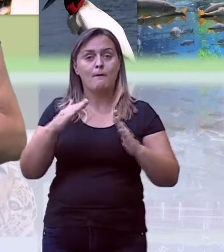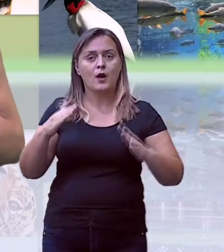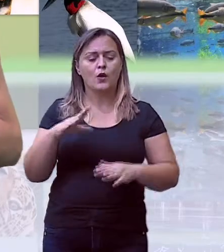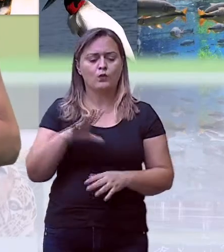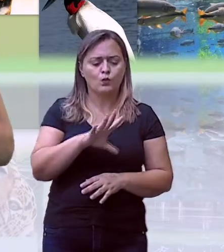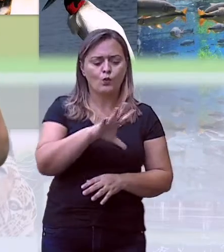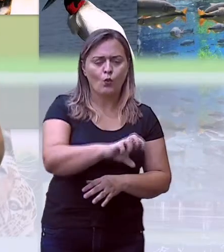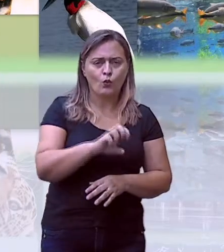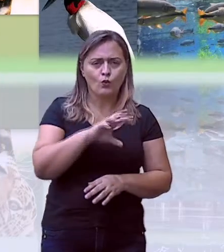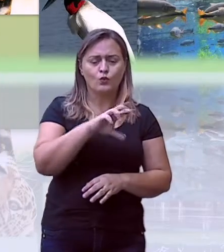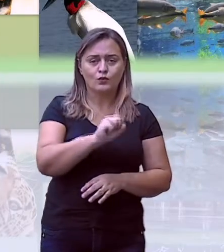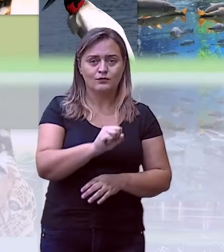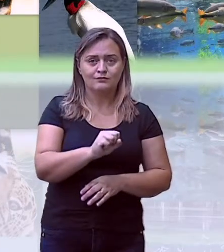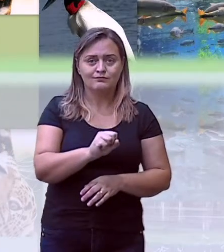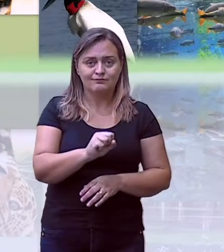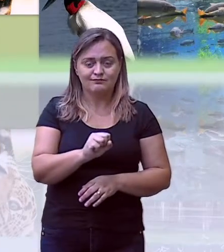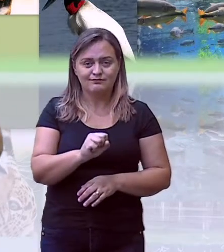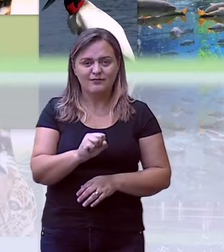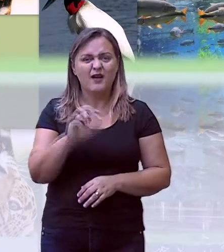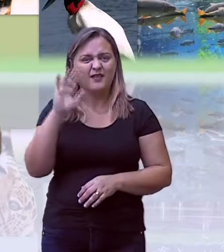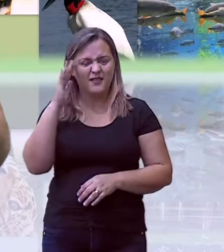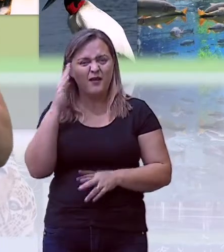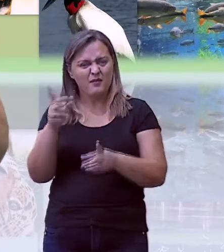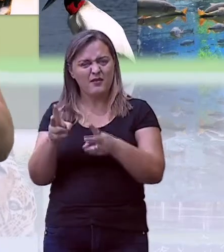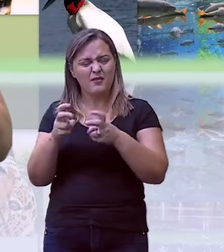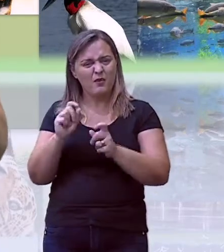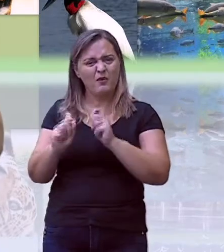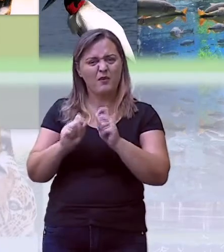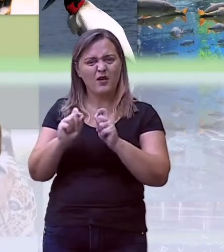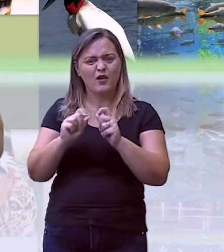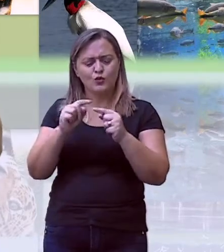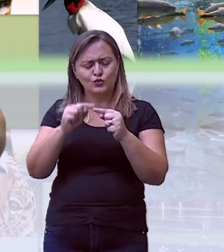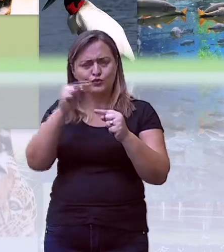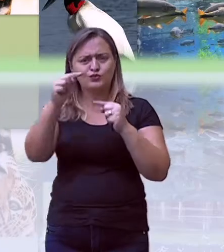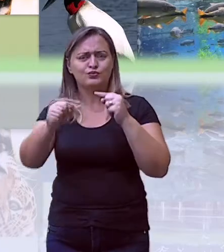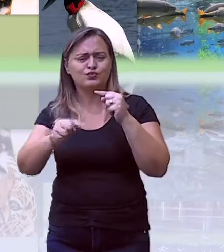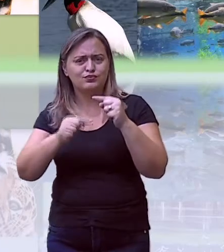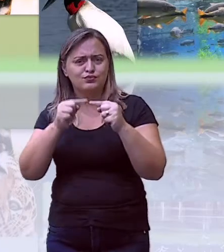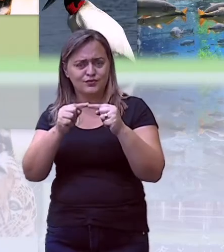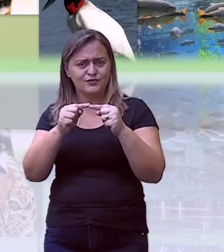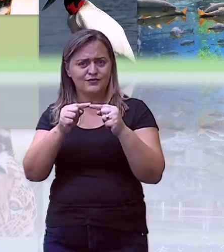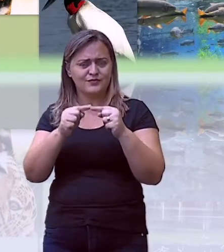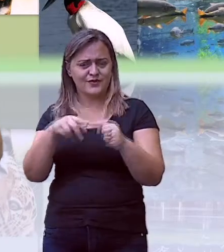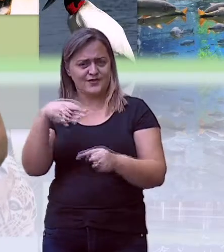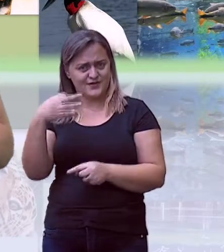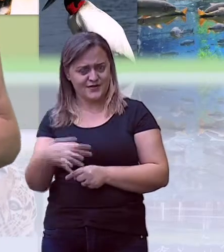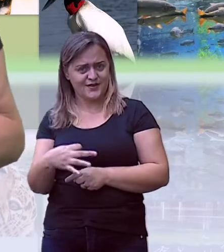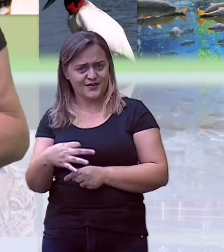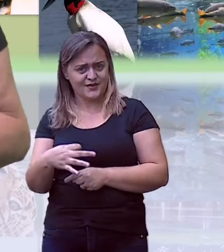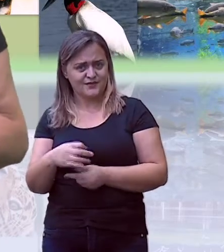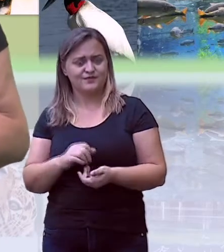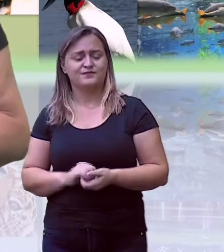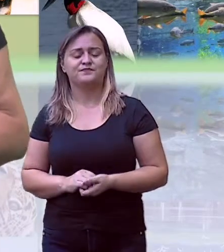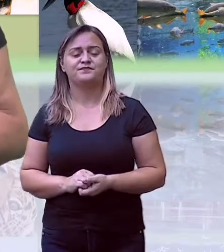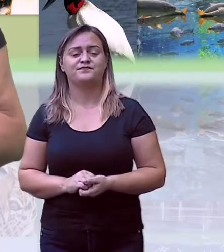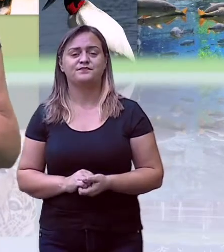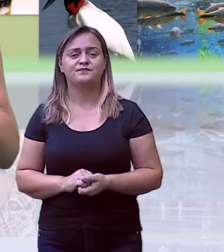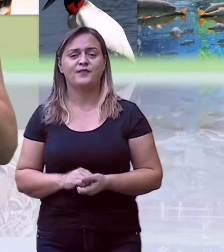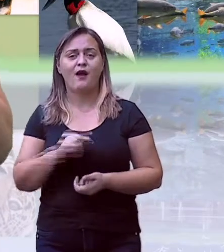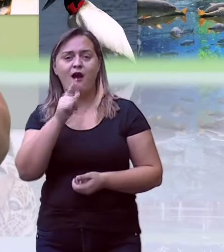cadeia alimentar e olha ela aí de novo, sendo mostrada de uma maneira sutil. Os